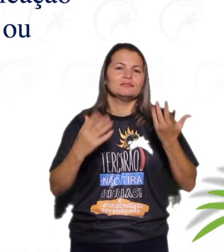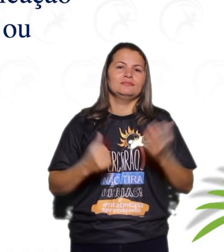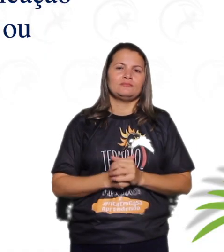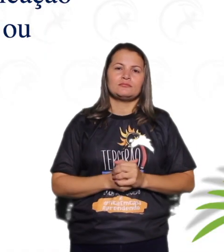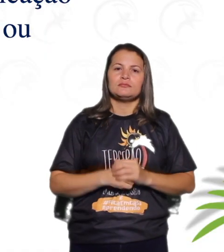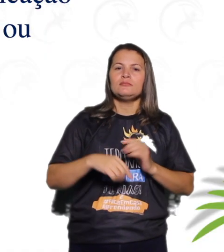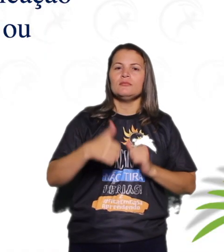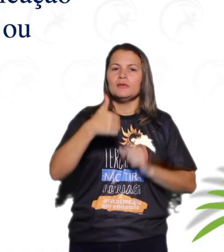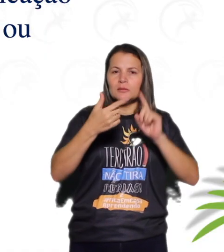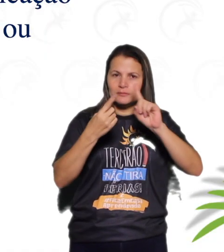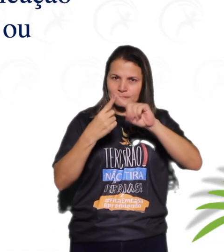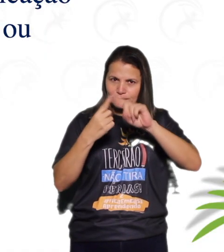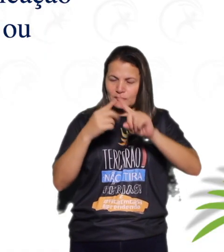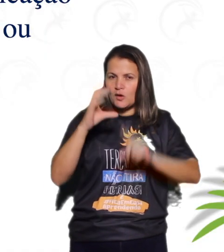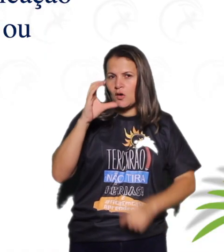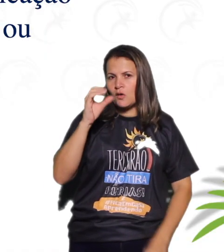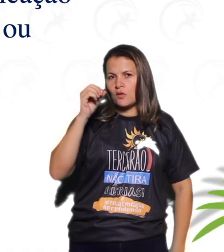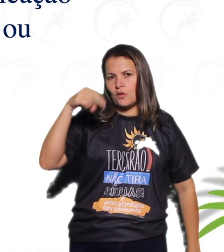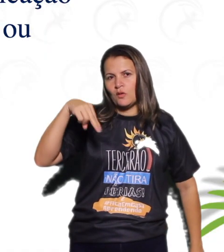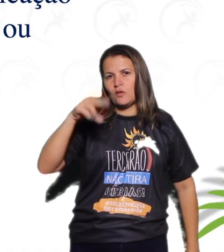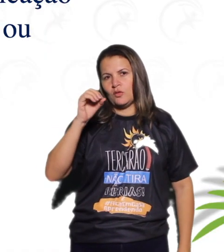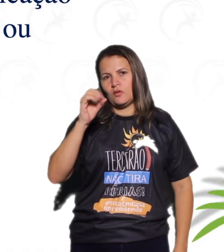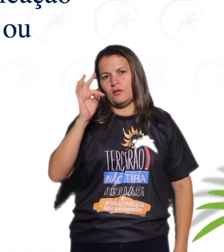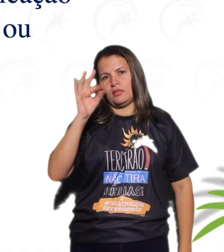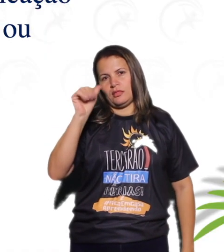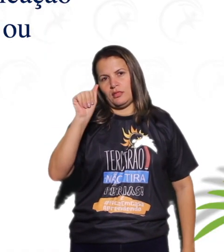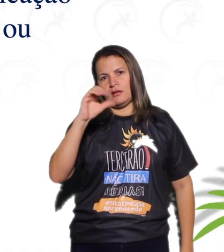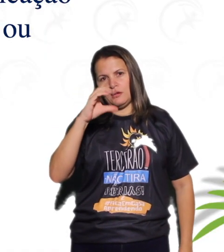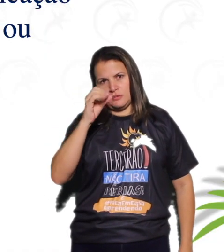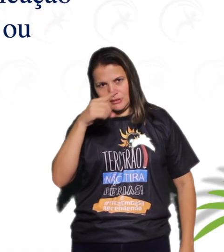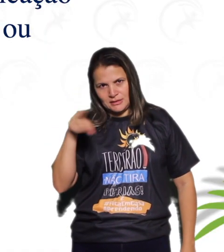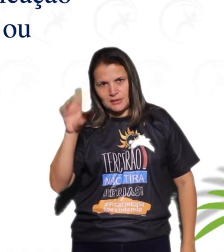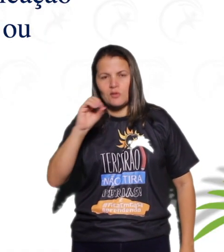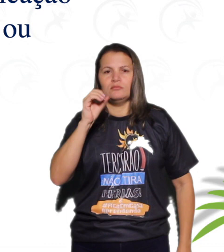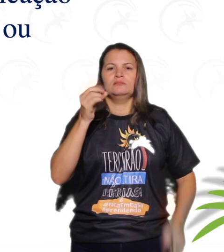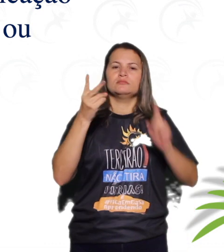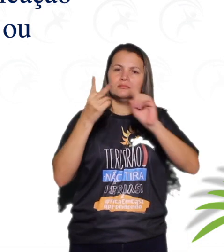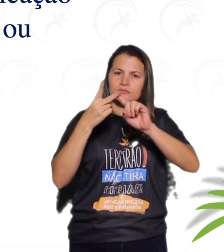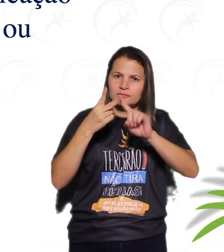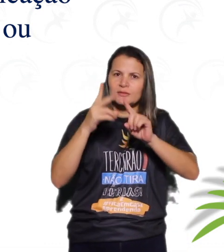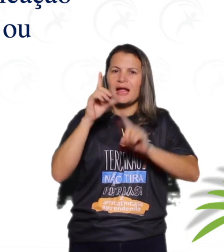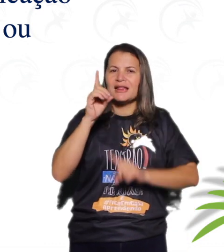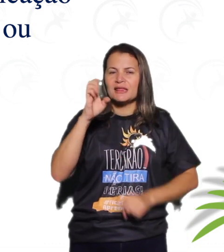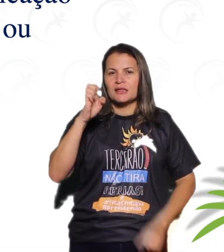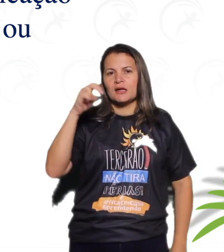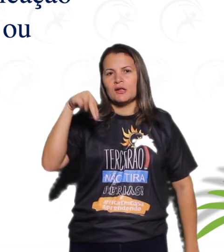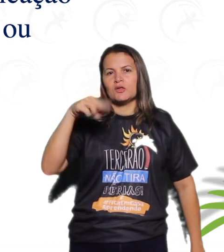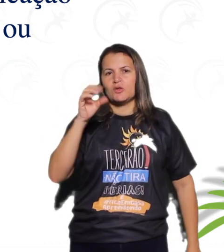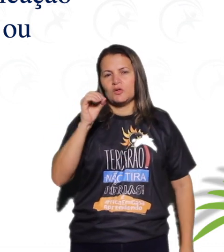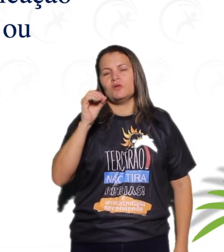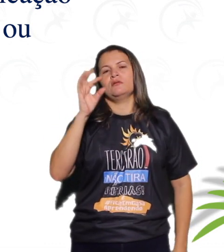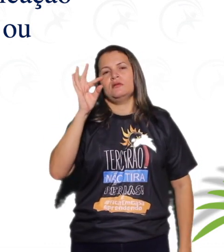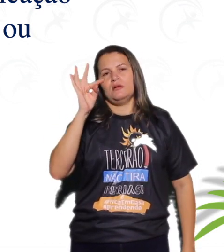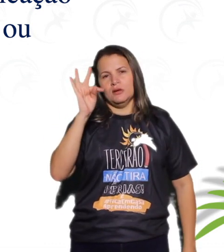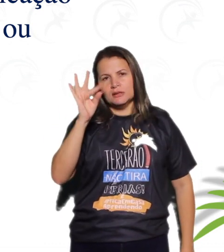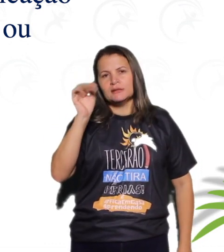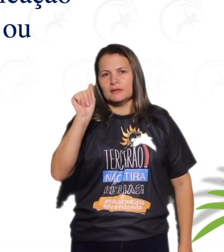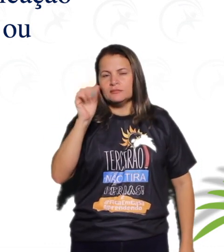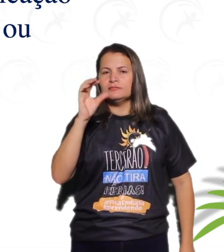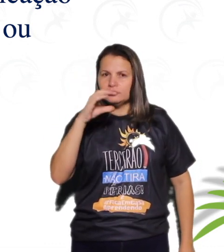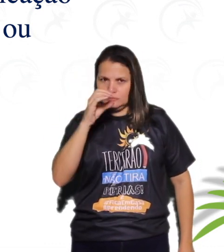a conotação e a denotação. A conotação ocorre quando a palavra é usada em seu